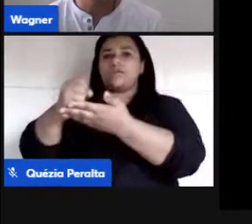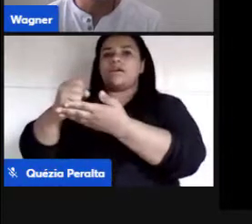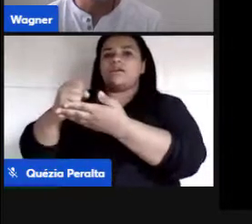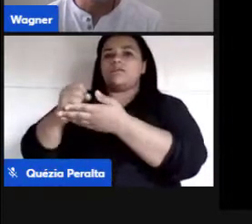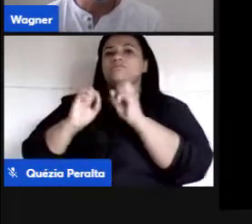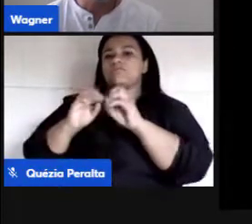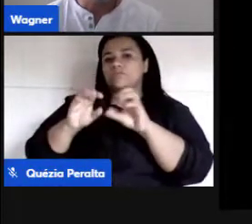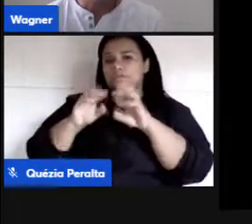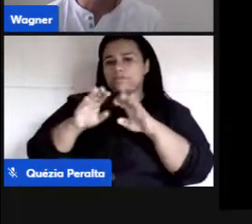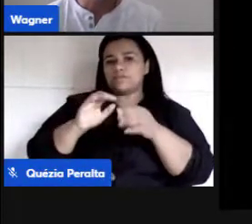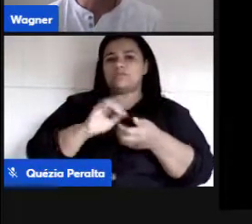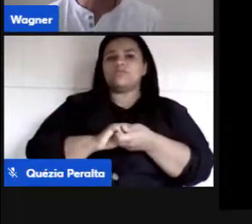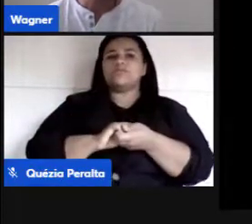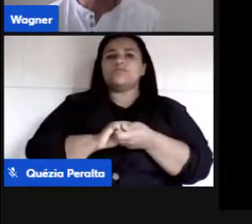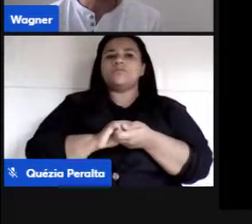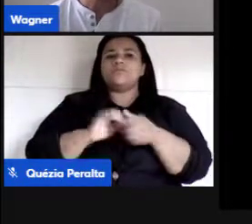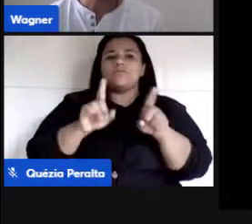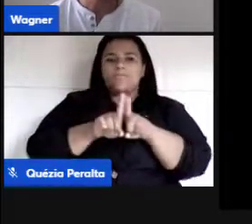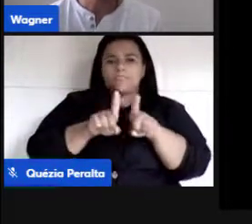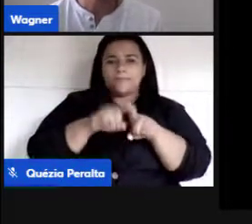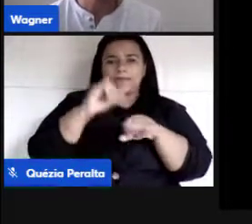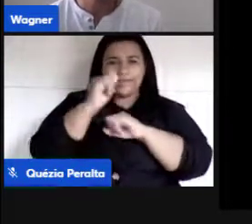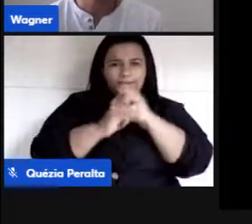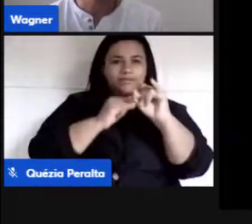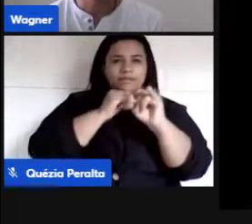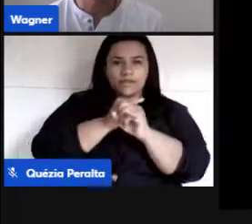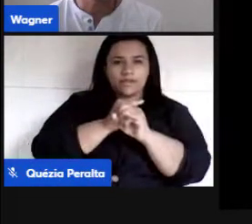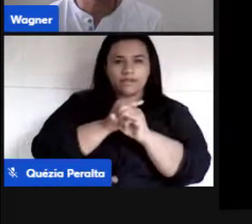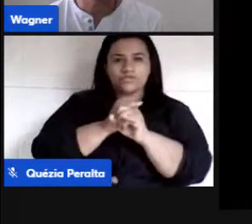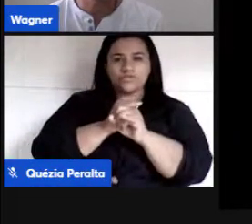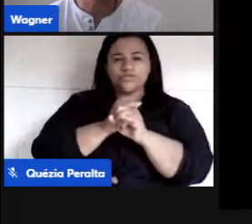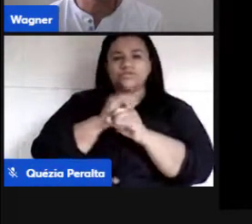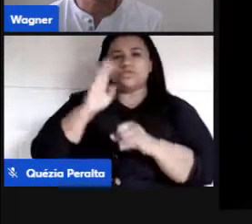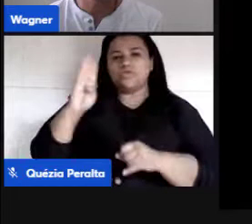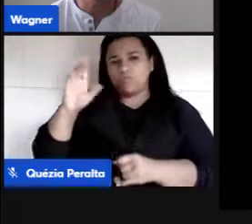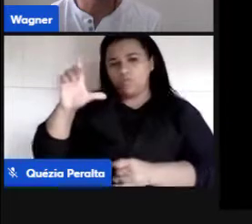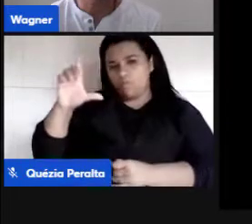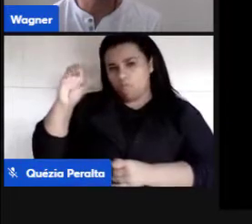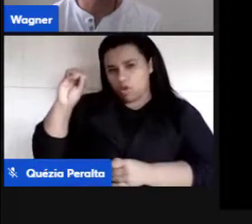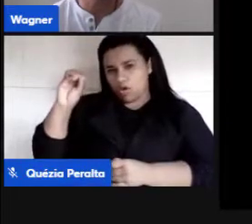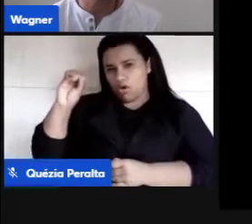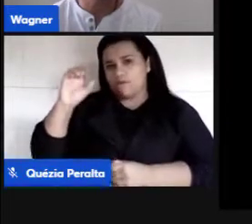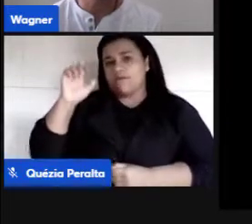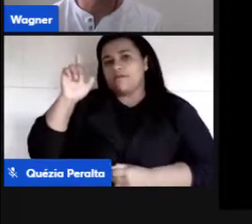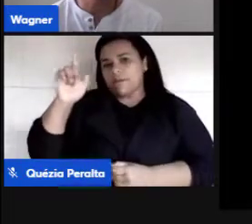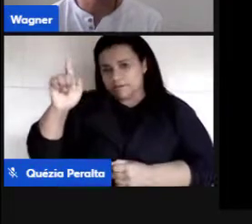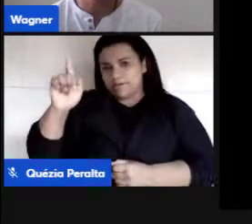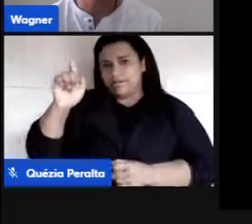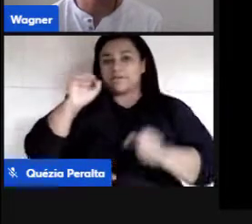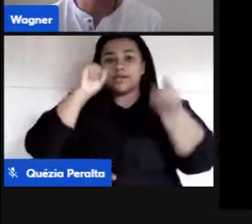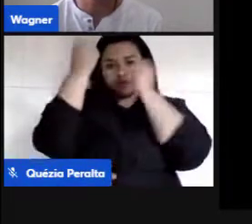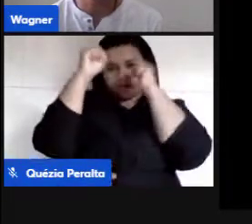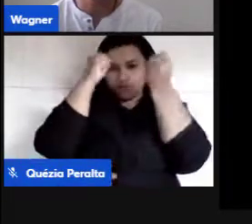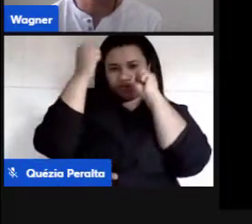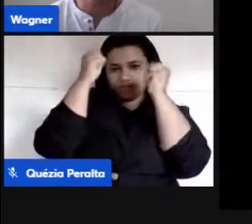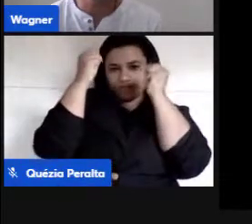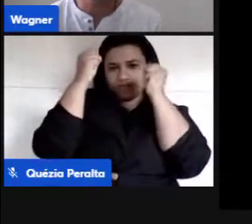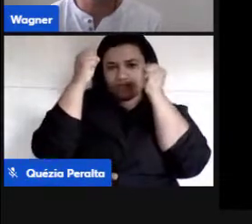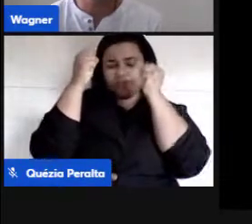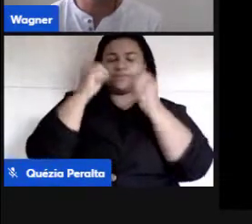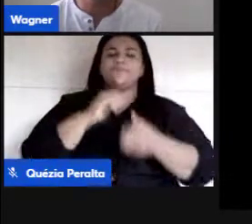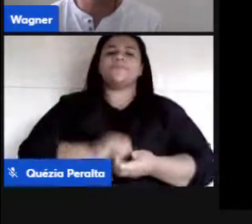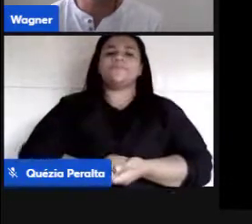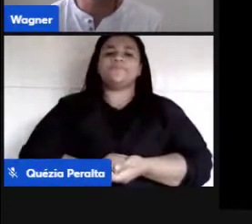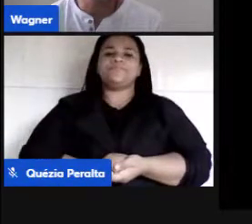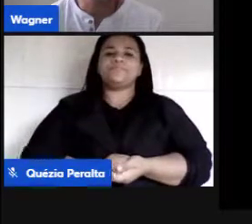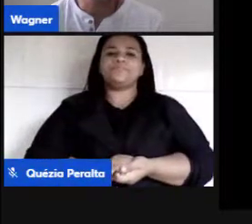da Educação Física, nós estamos agora reformulando ele para deixar ele mais atualizado para vocês também. Então,